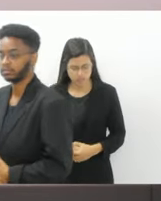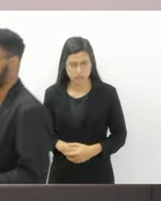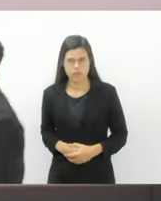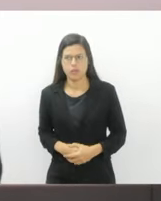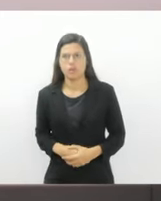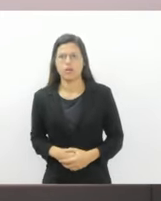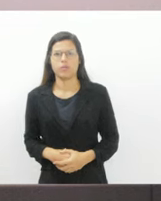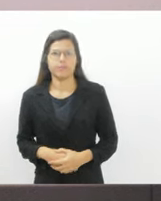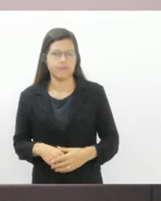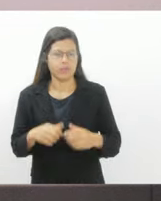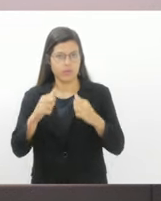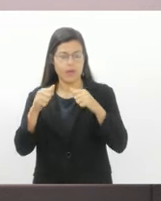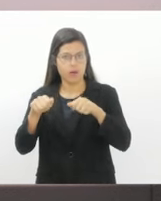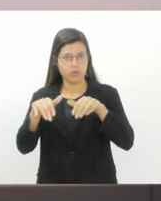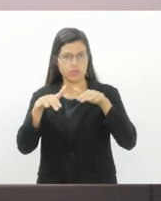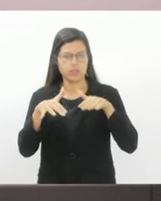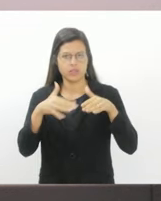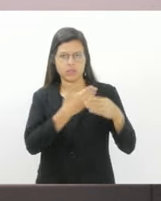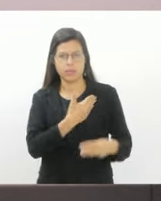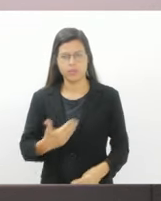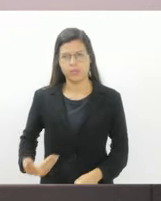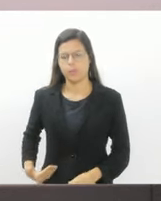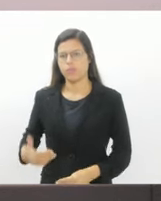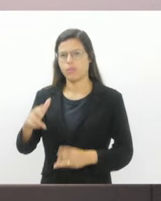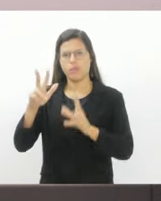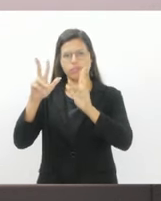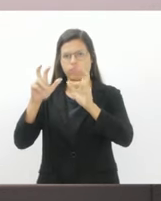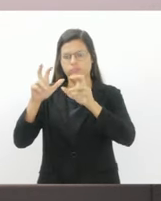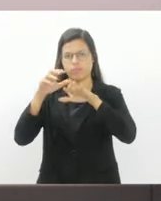sobre a situação do transporte ferroviário no Estado do Rio de Janeiro.